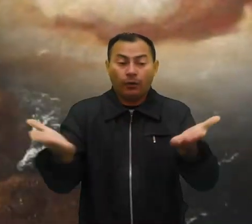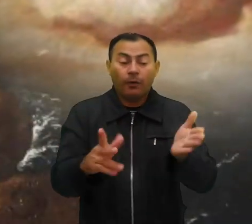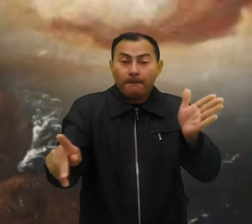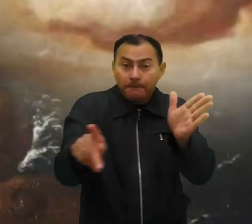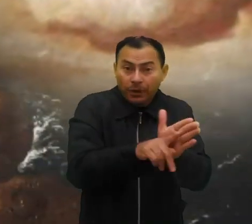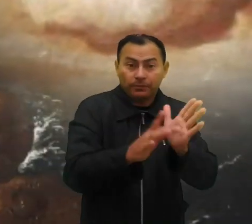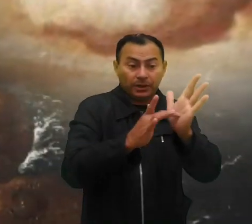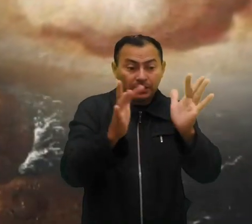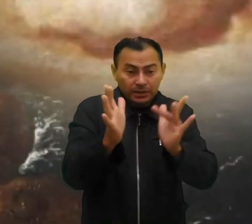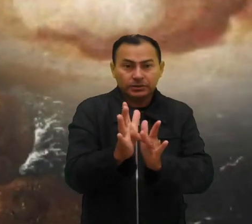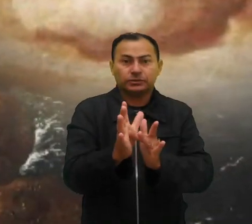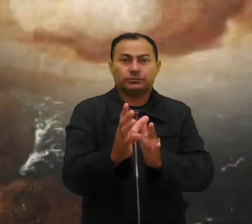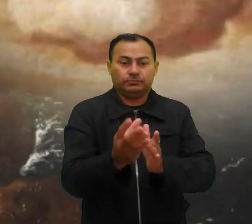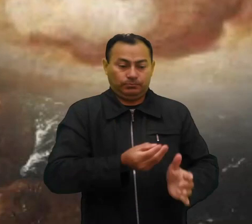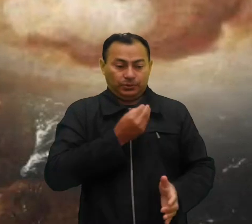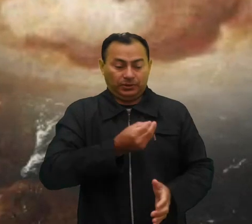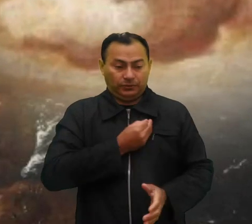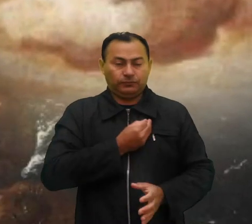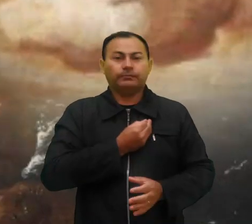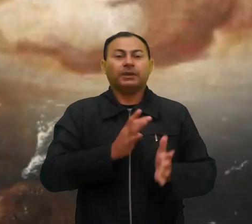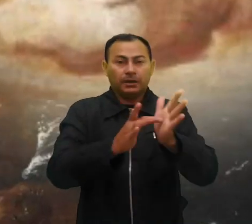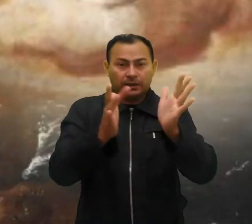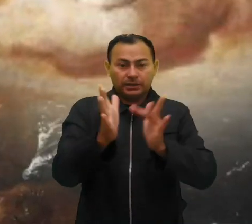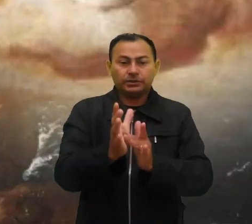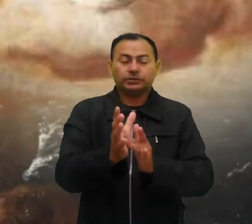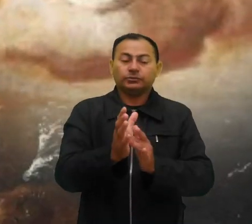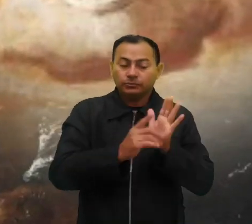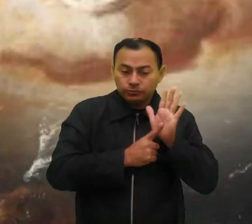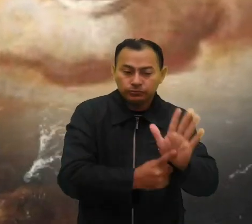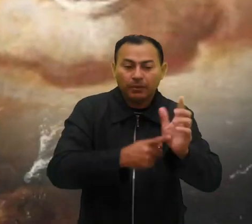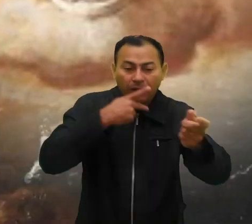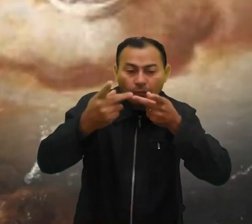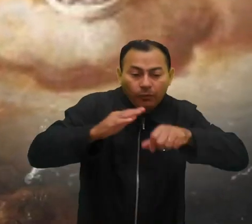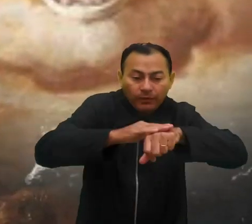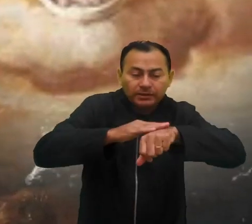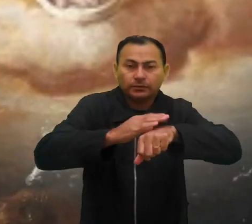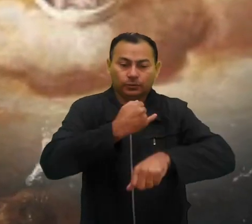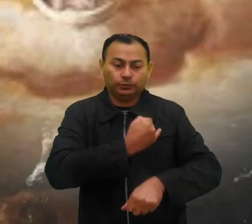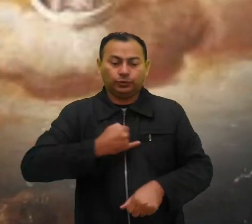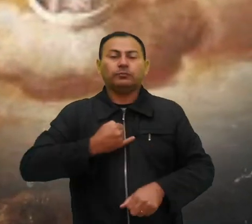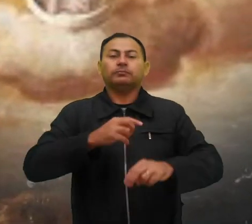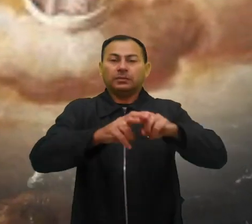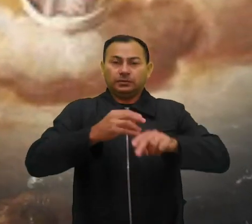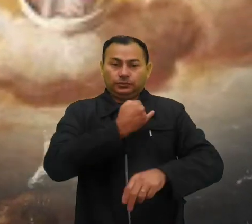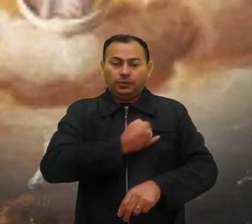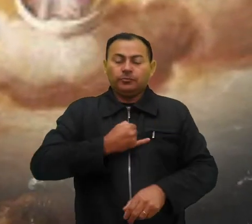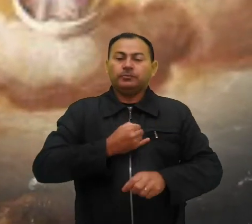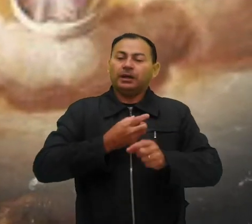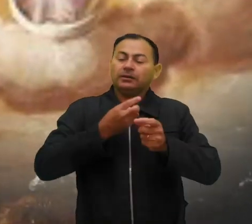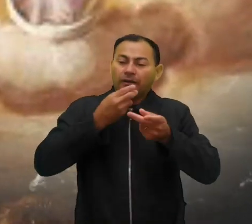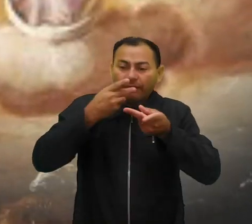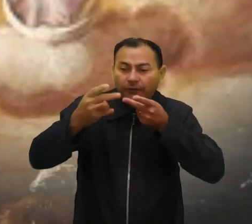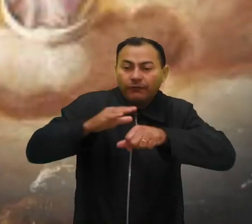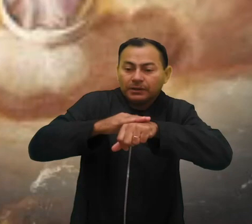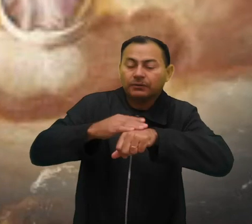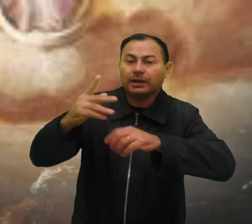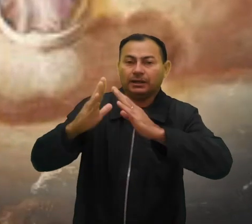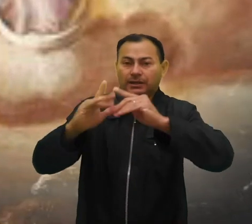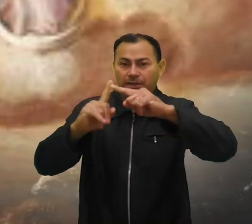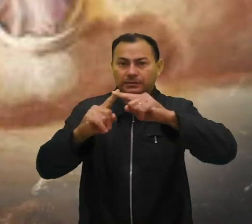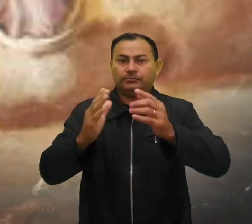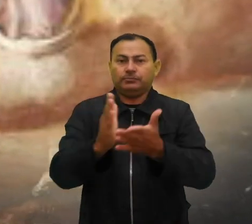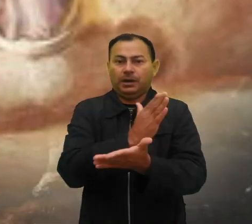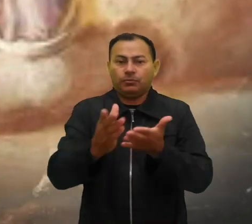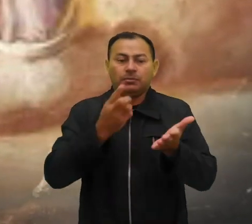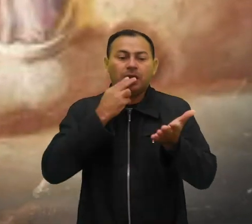próprio Cristo vivo e ressurreto. Era o Cristo ressurgido falando com João e através de João para aquelas igrejas.